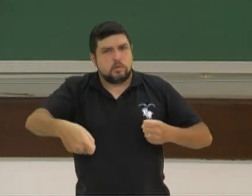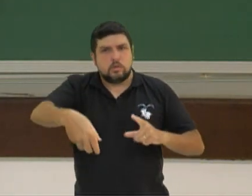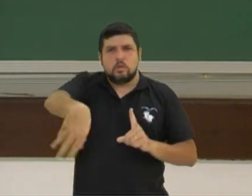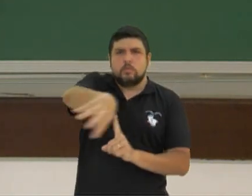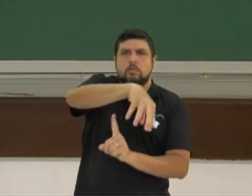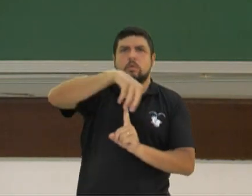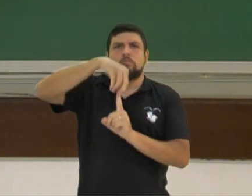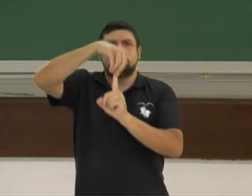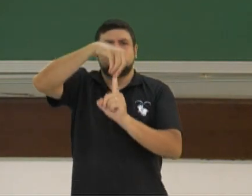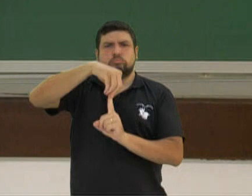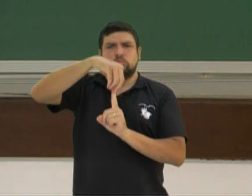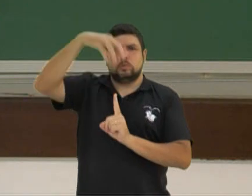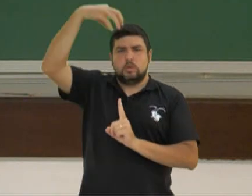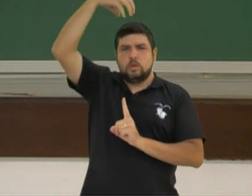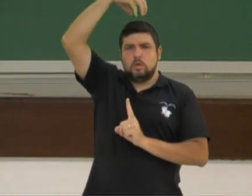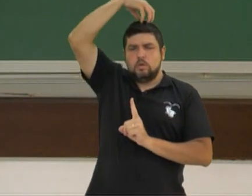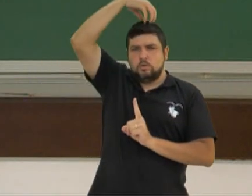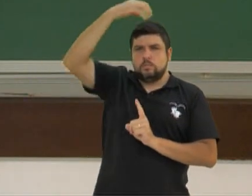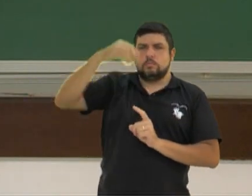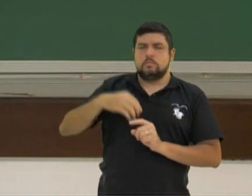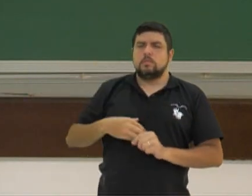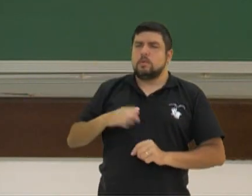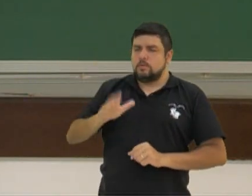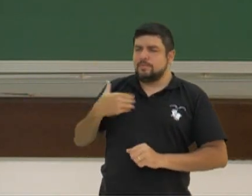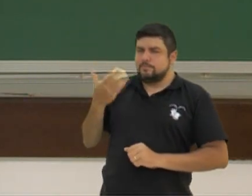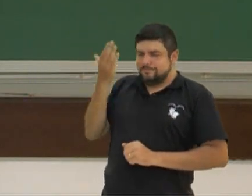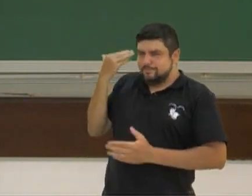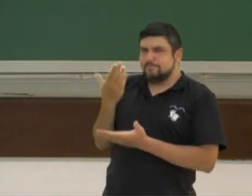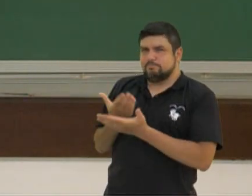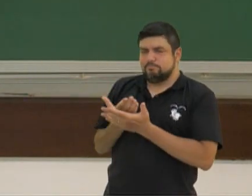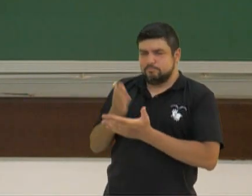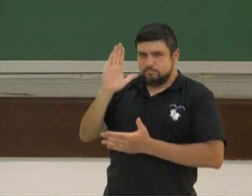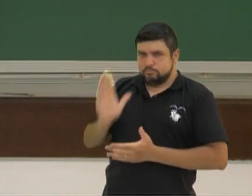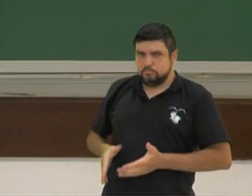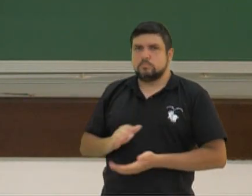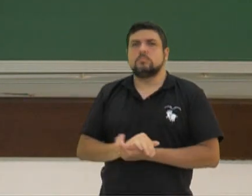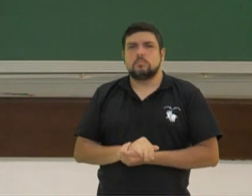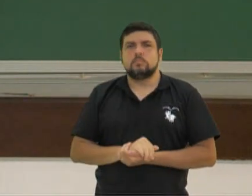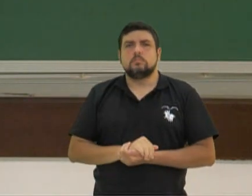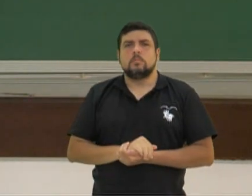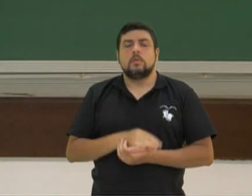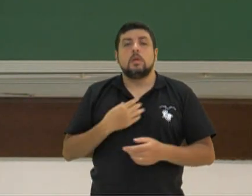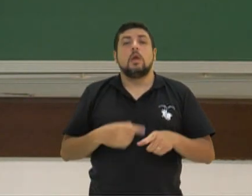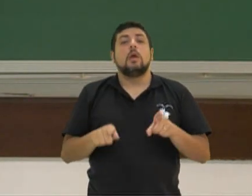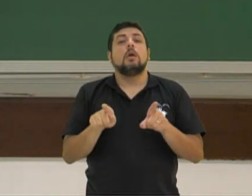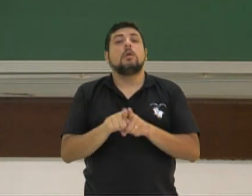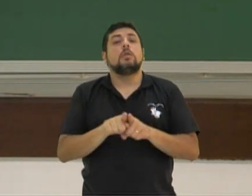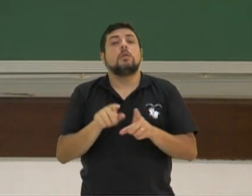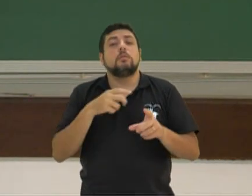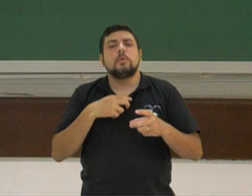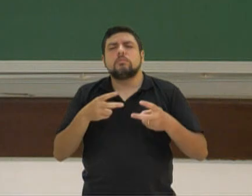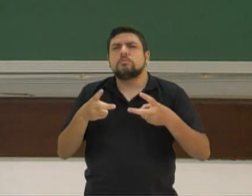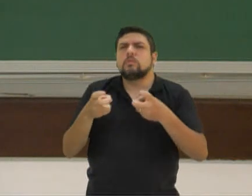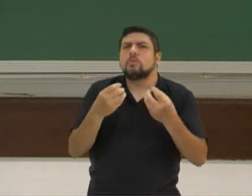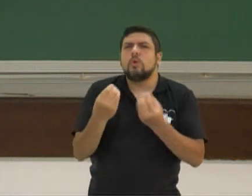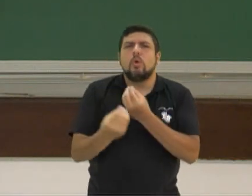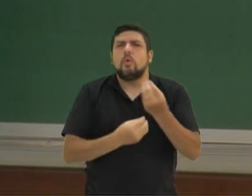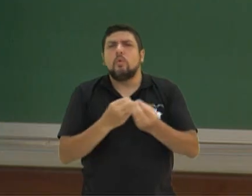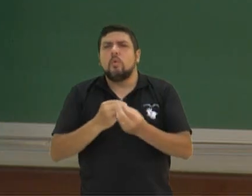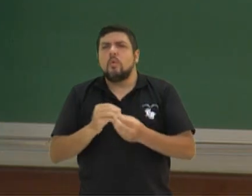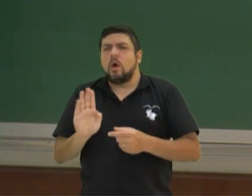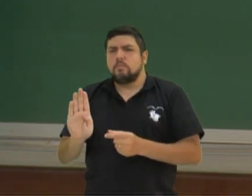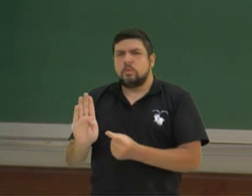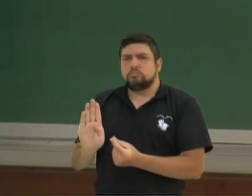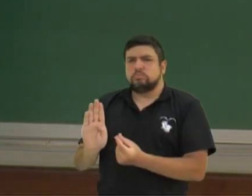poder total na mão dos reis. A gente já estudou isso numa aula, né? Nós vamos também ver a influência econômica da